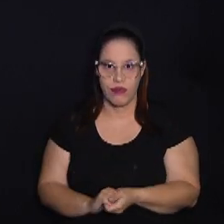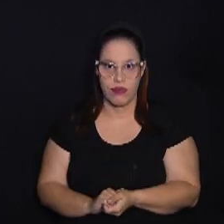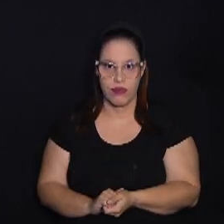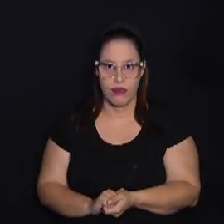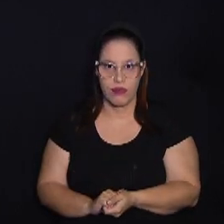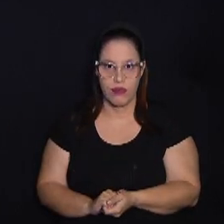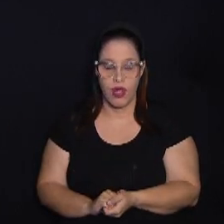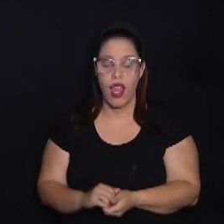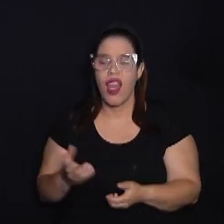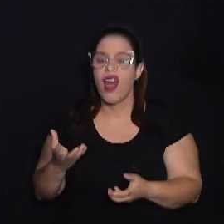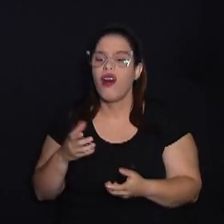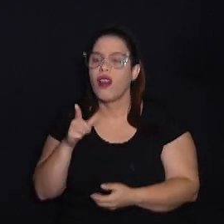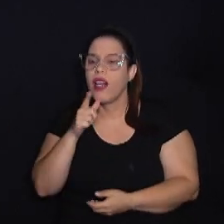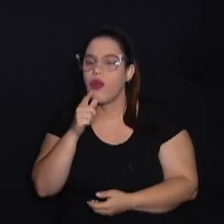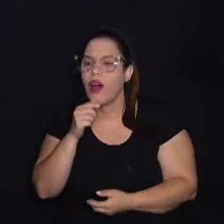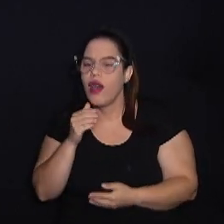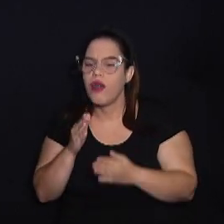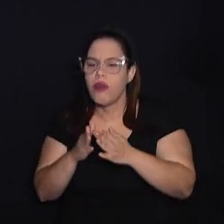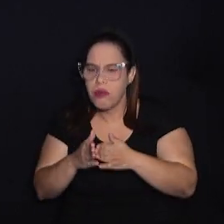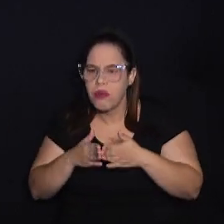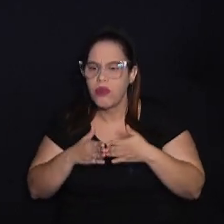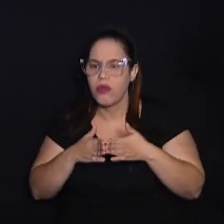Queria um golinho d'água.